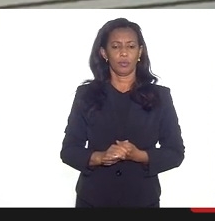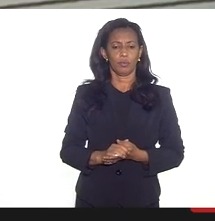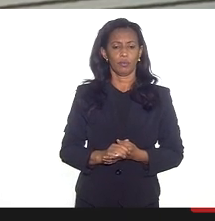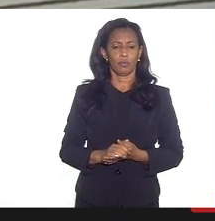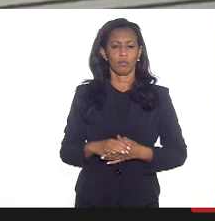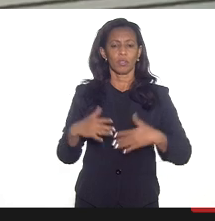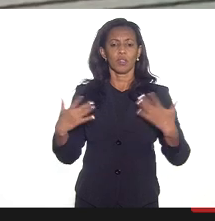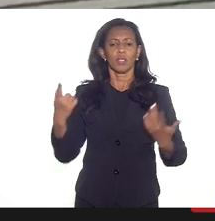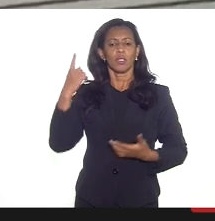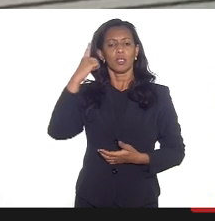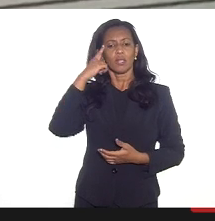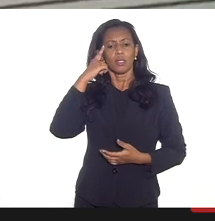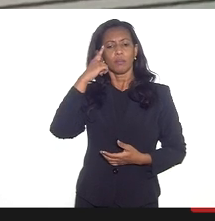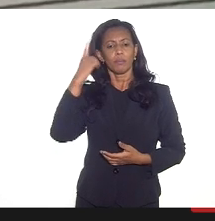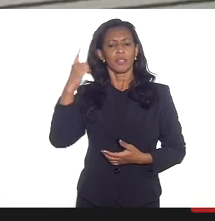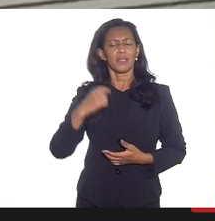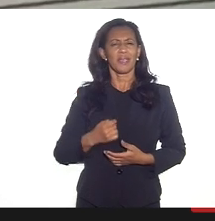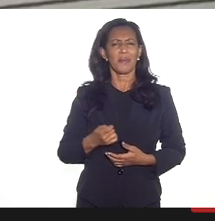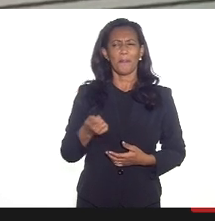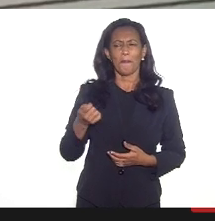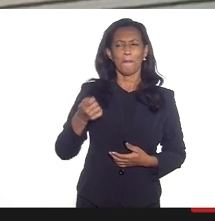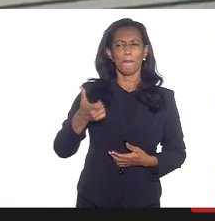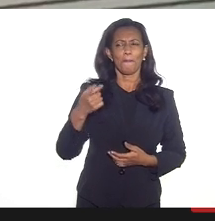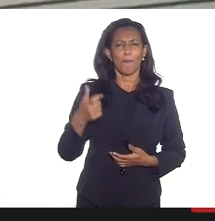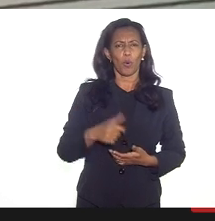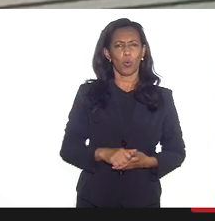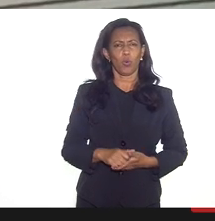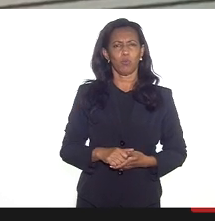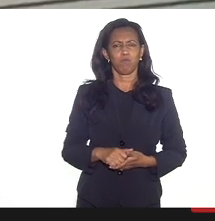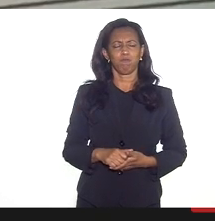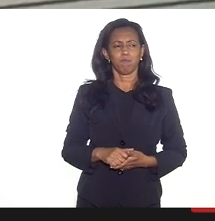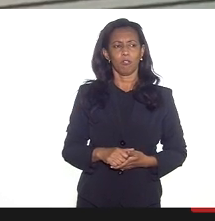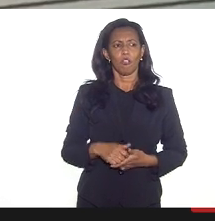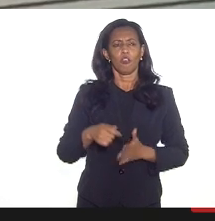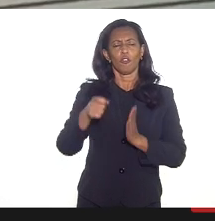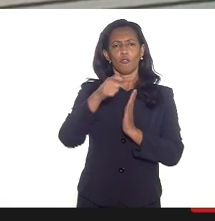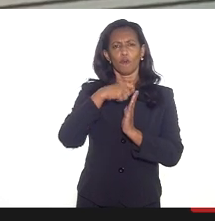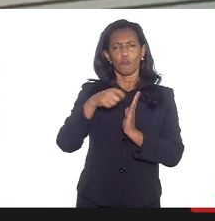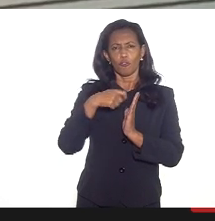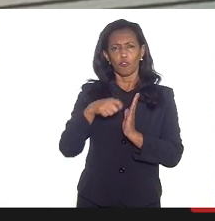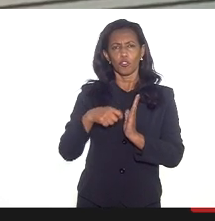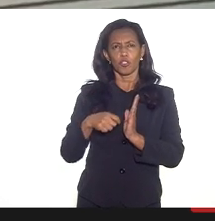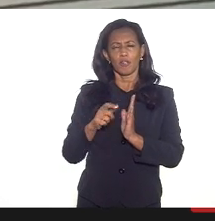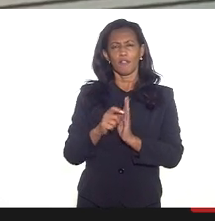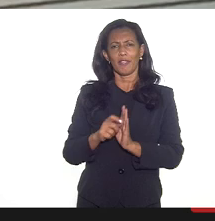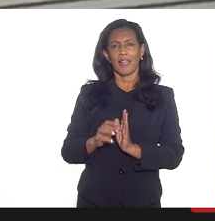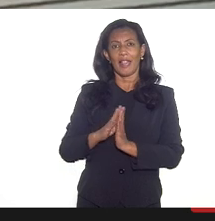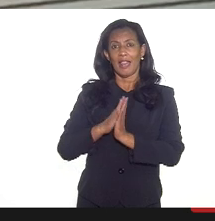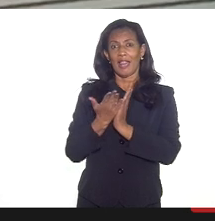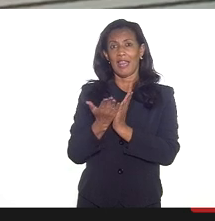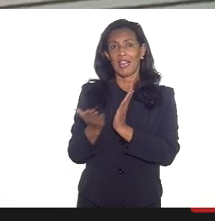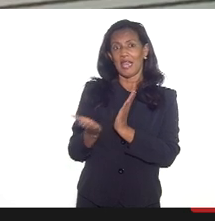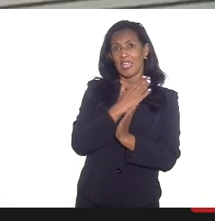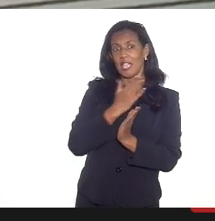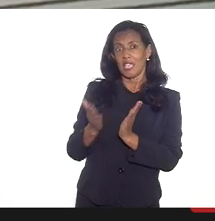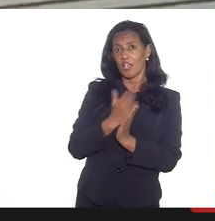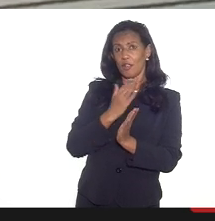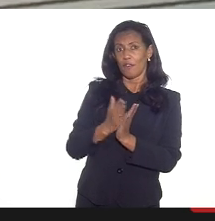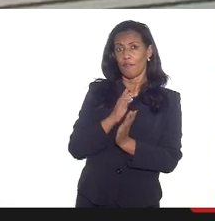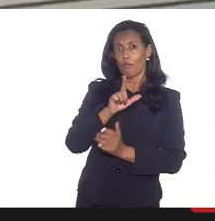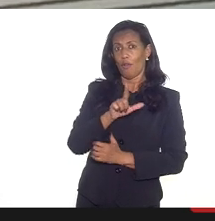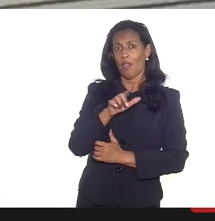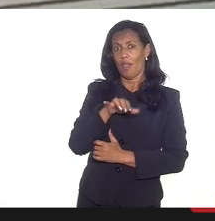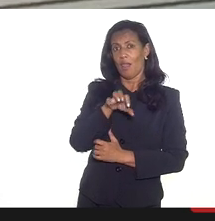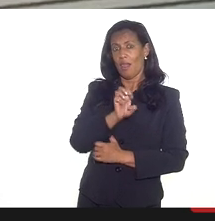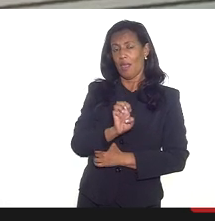E aí eu pensei, isso é pouco, vou escrever um livro jurídico sobre Lei Maria da Penha, sobre a questão da mulher